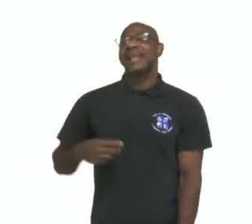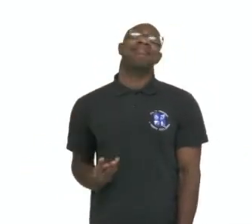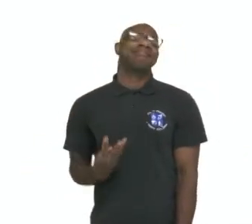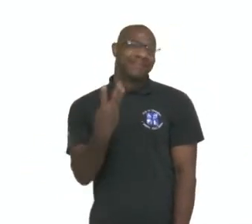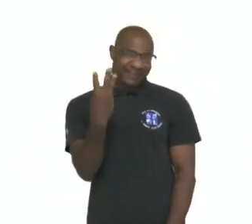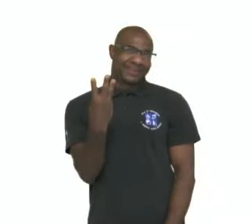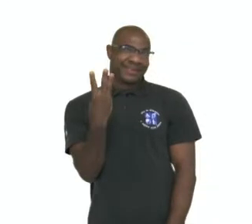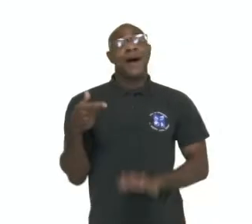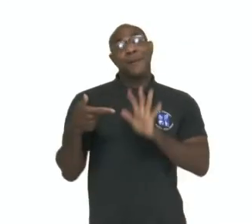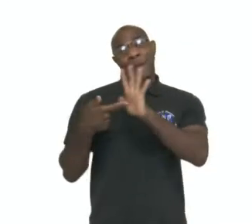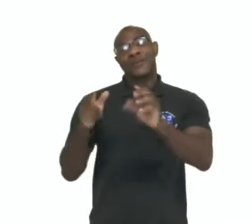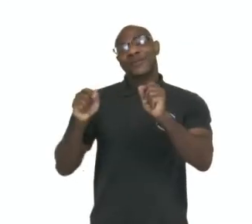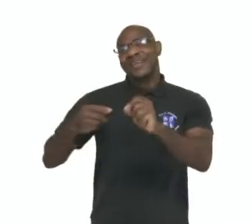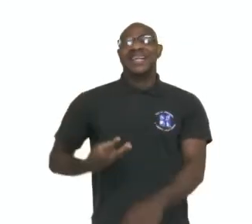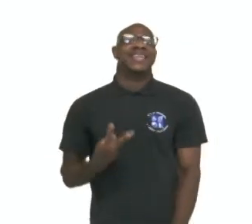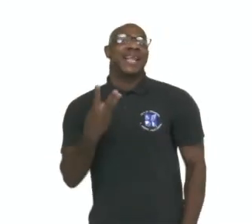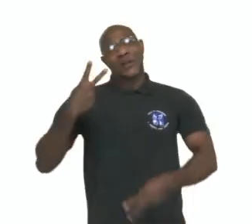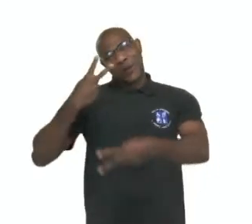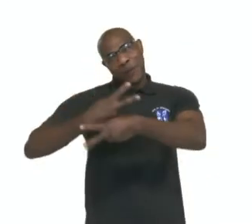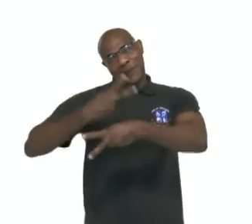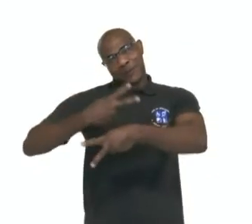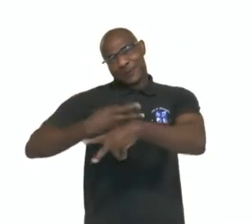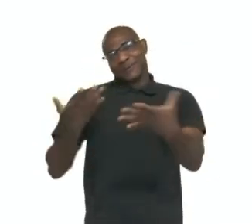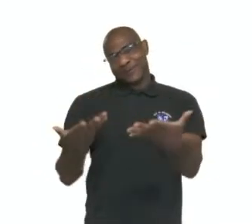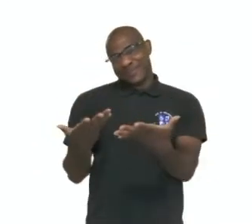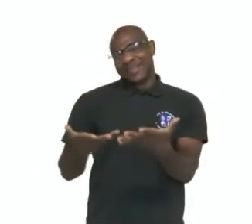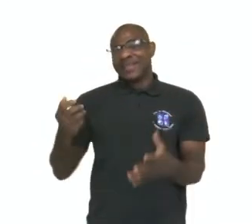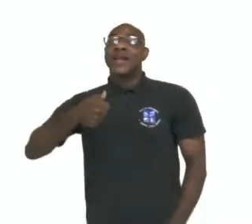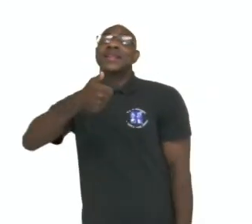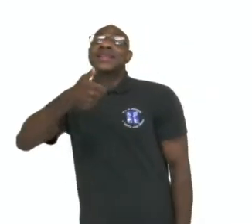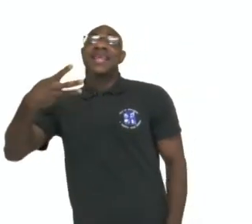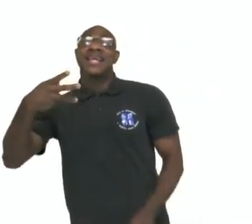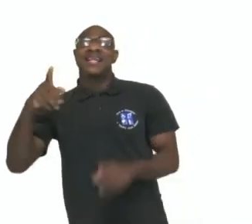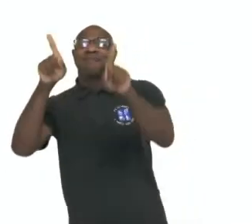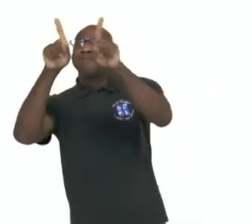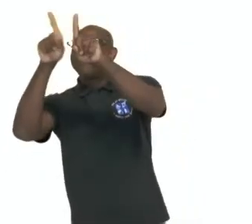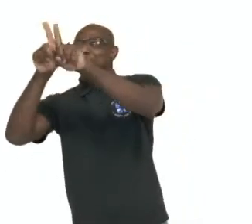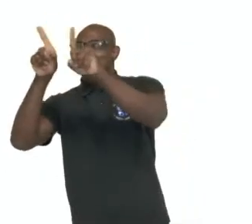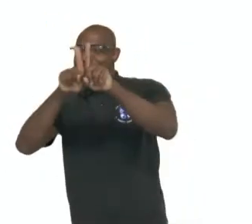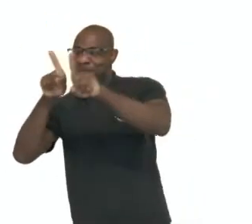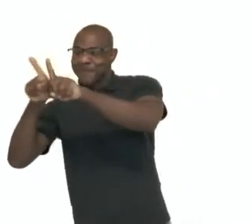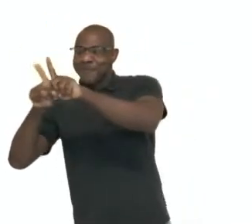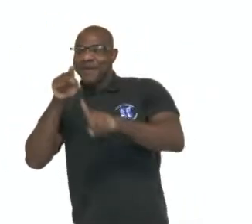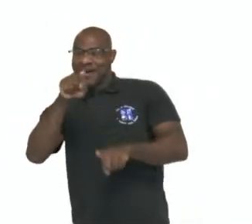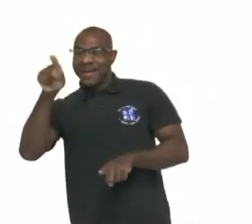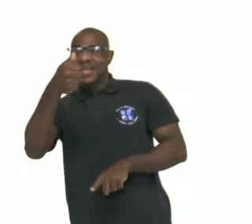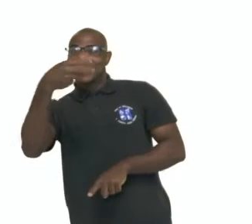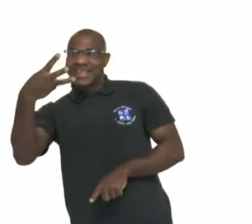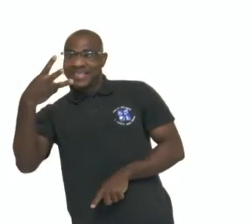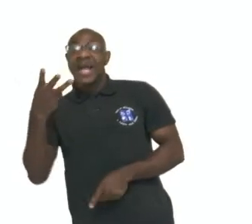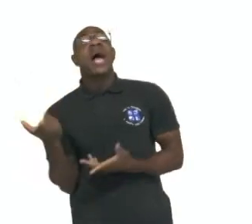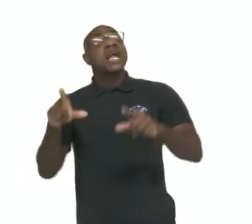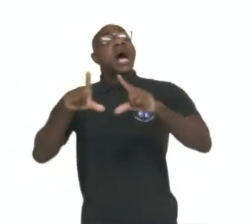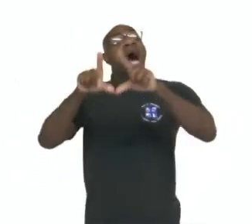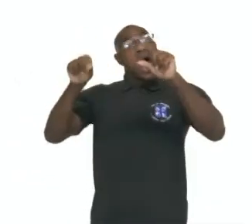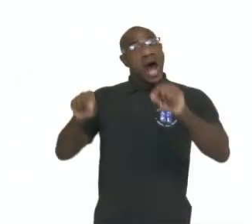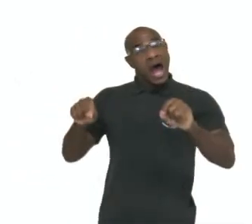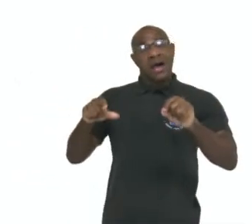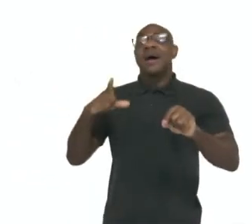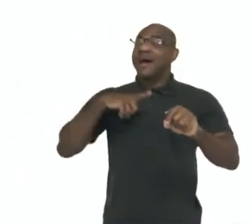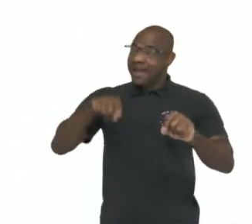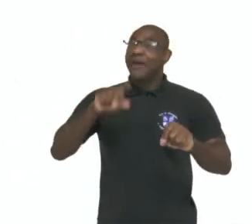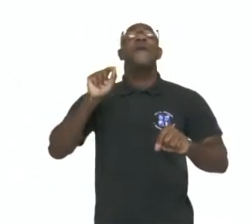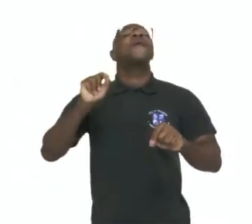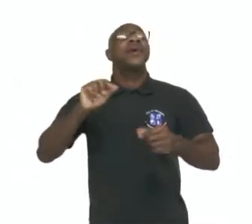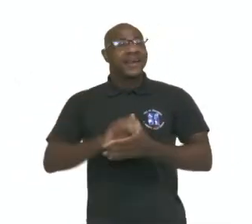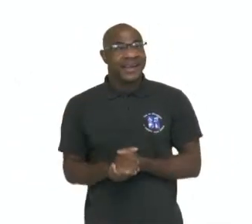pois apresenta 3 cromossomos na casa do 13. Então, a fórmula cariótipica